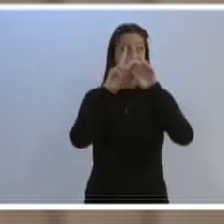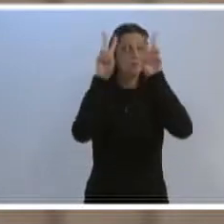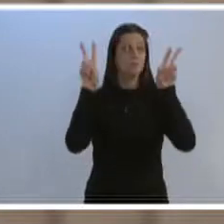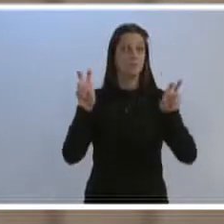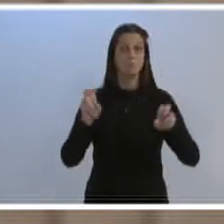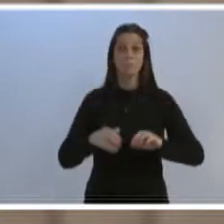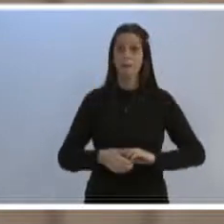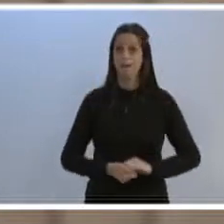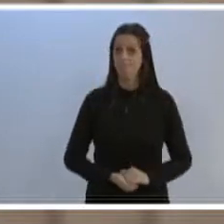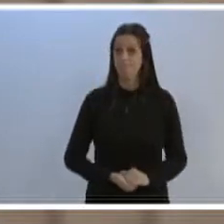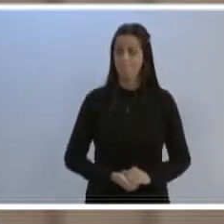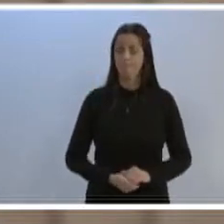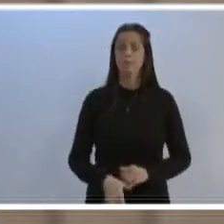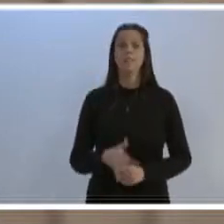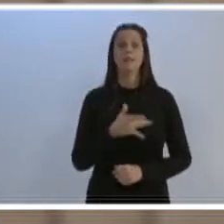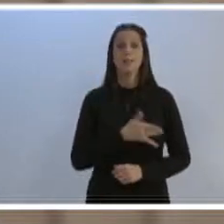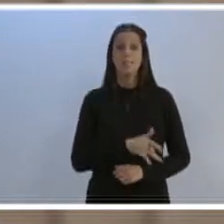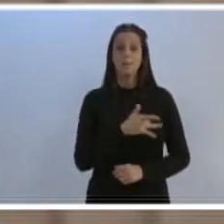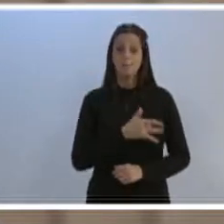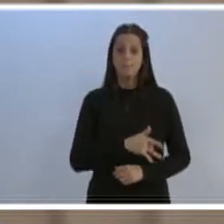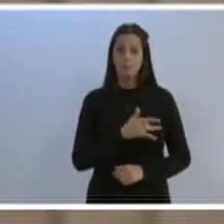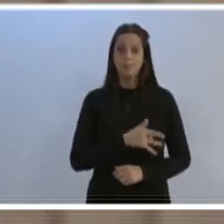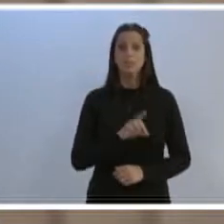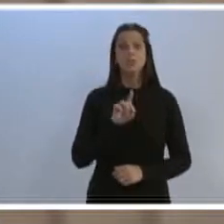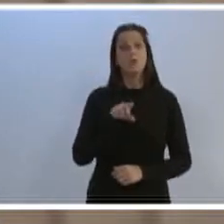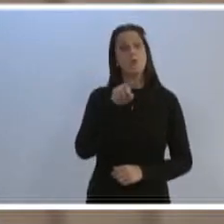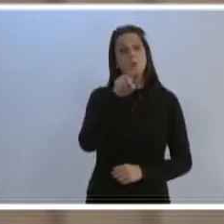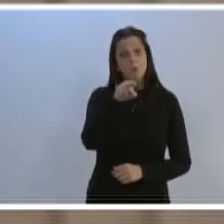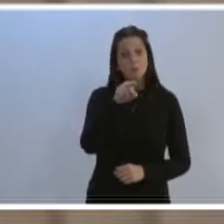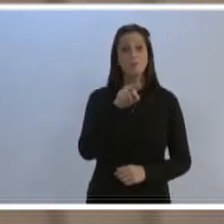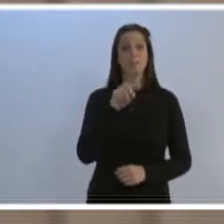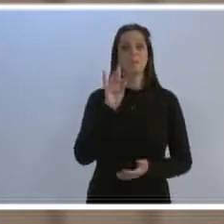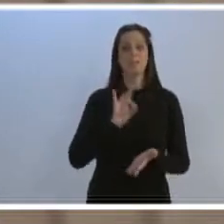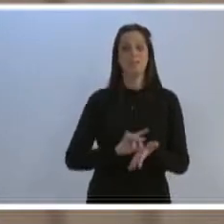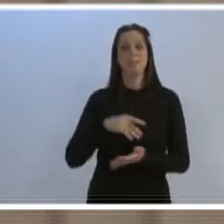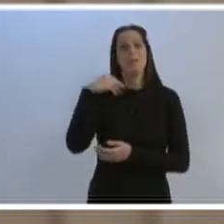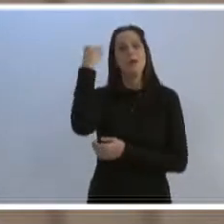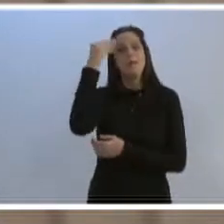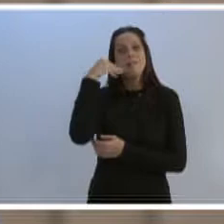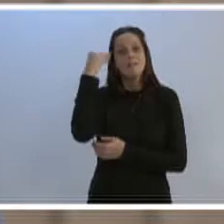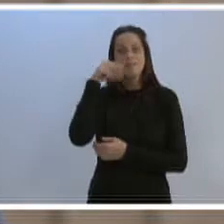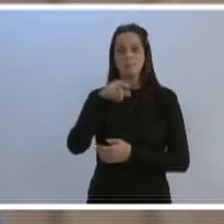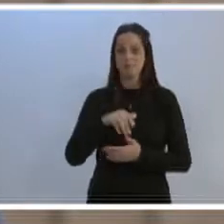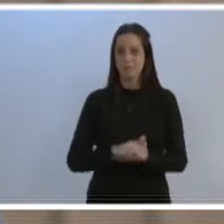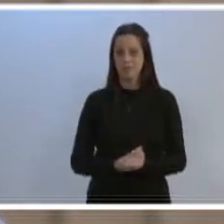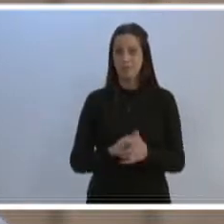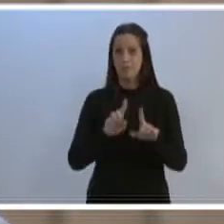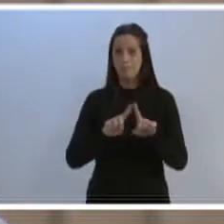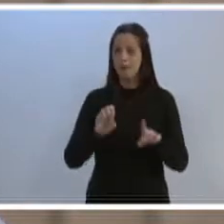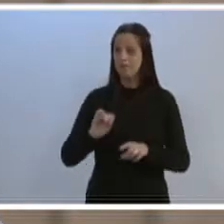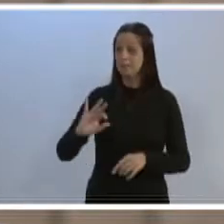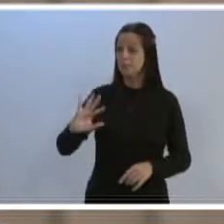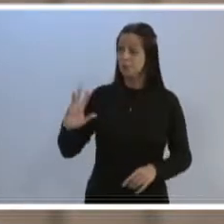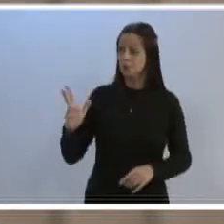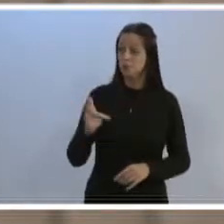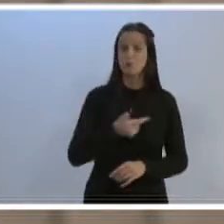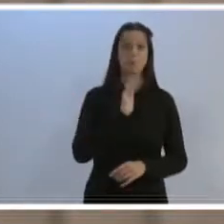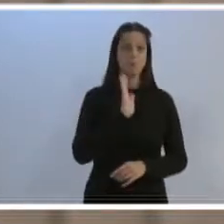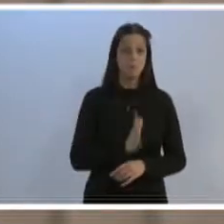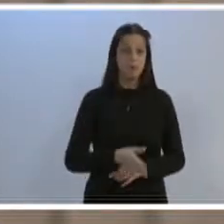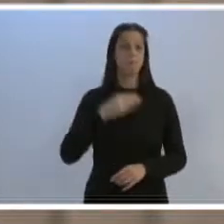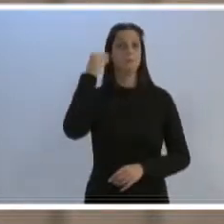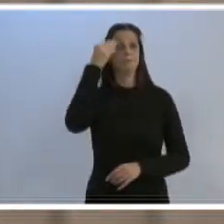é pena que talvez aqui só o senhor passou por isso se todos nós tivéssemos passado por